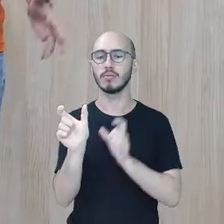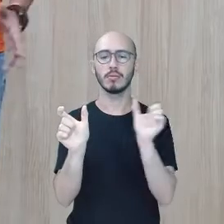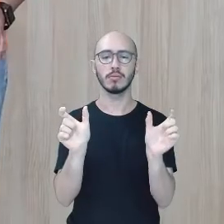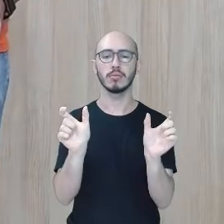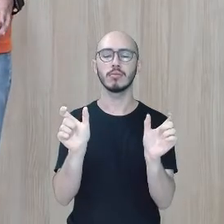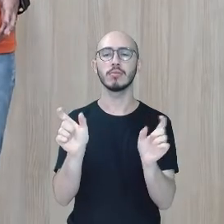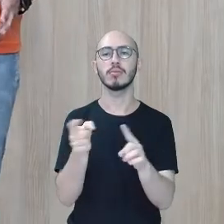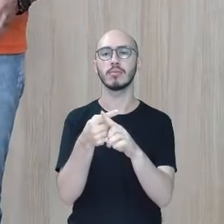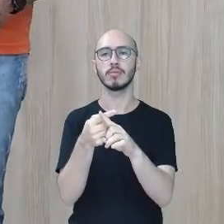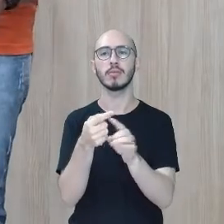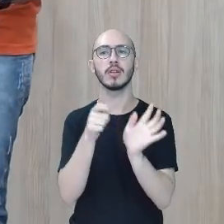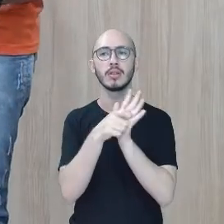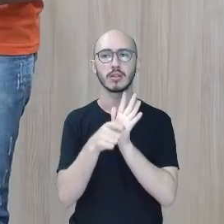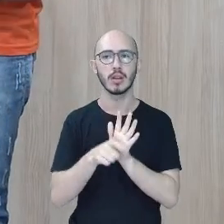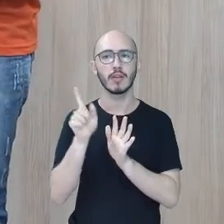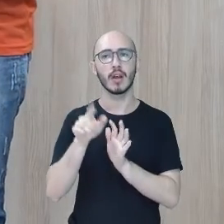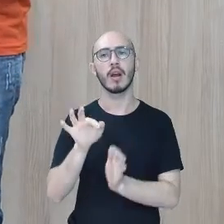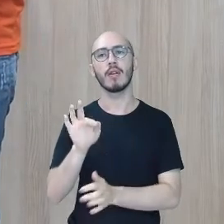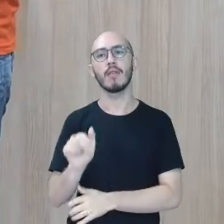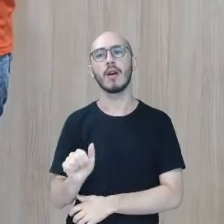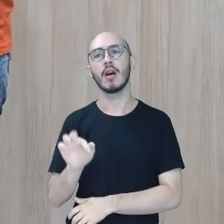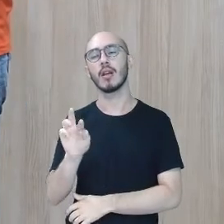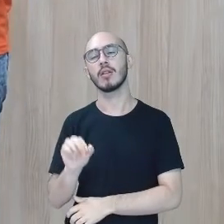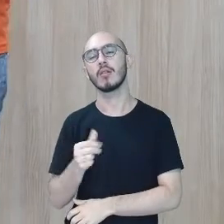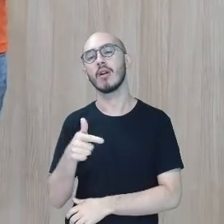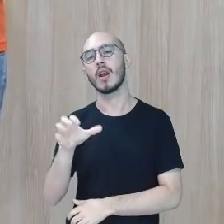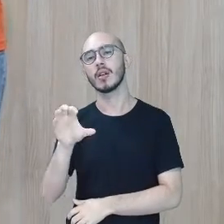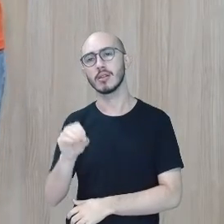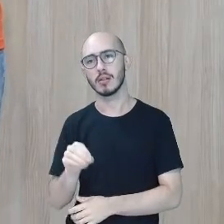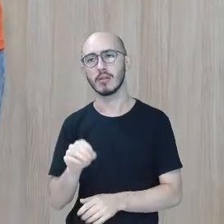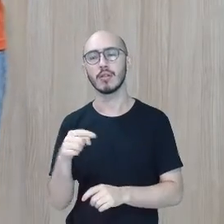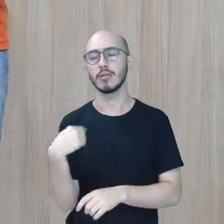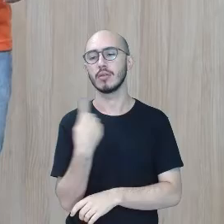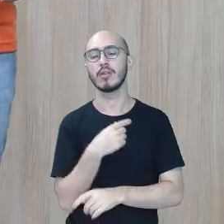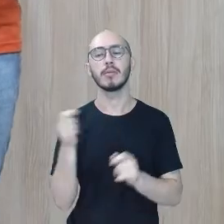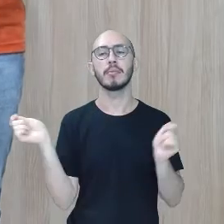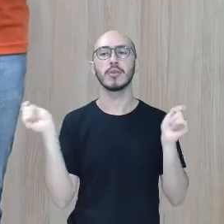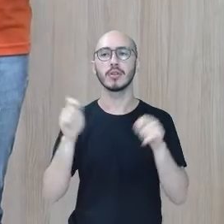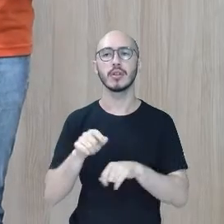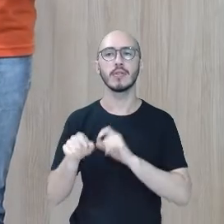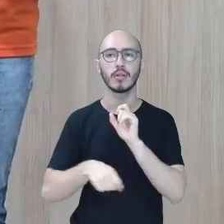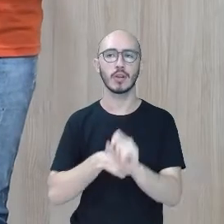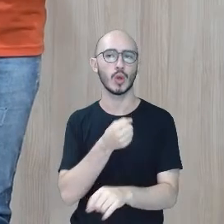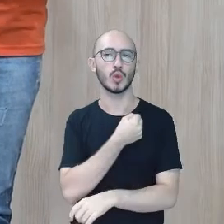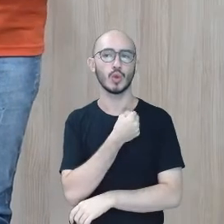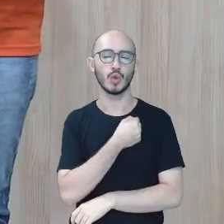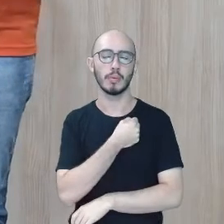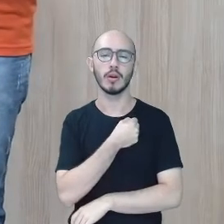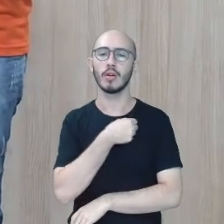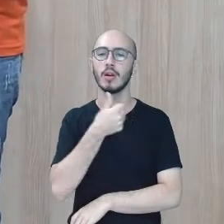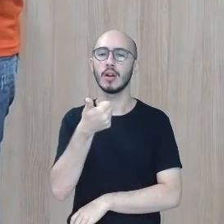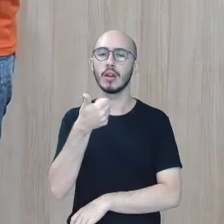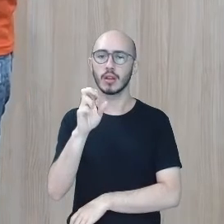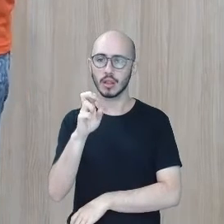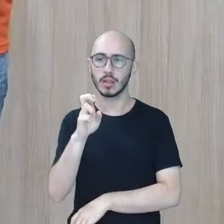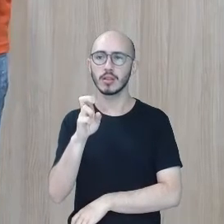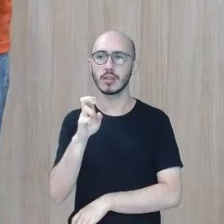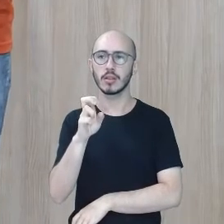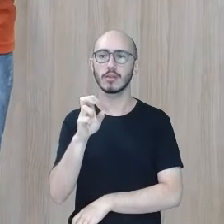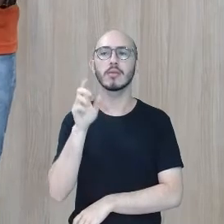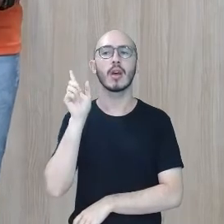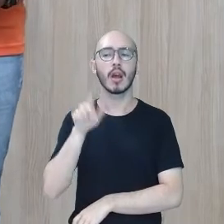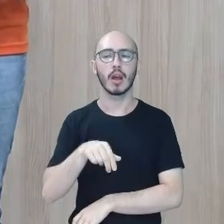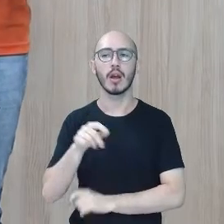uma fatoração. Então, a gente viu aí que a gente pode fatorar o número 15, certo? Como o